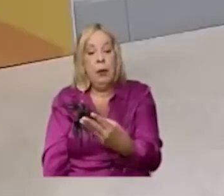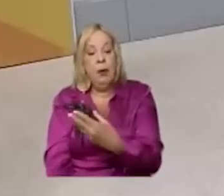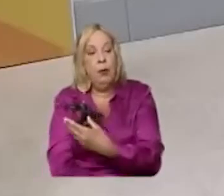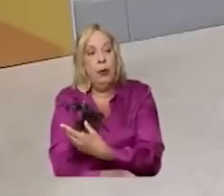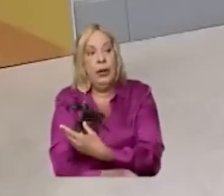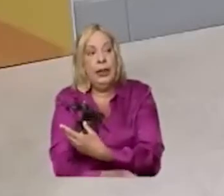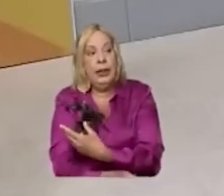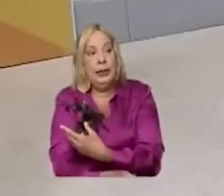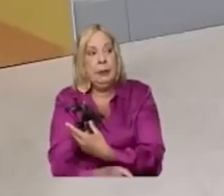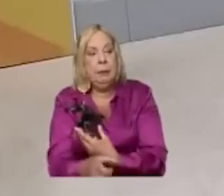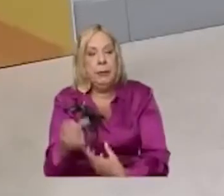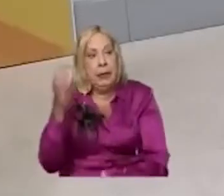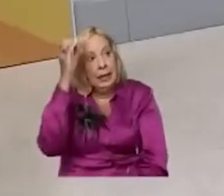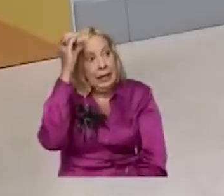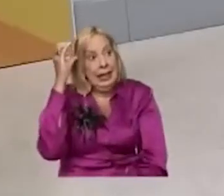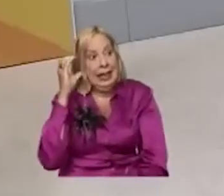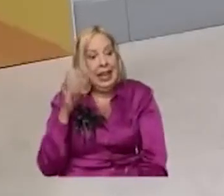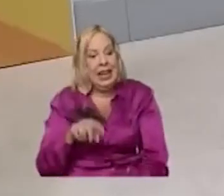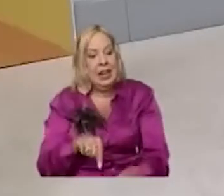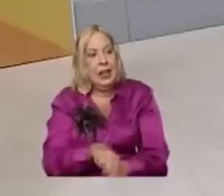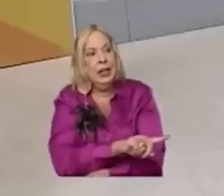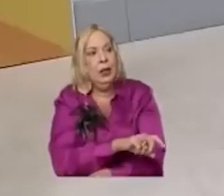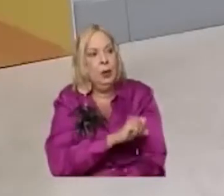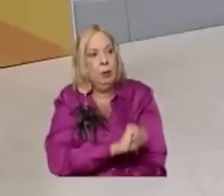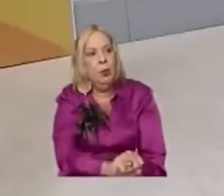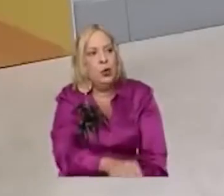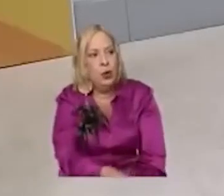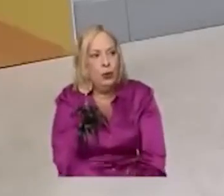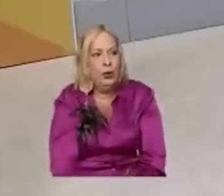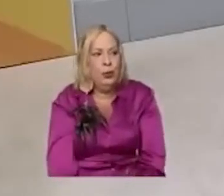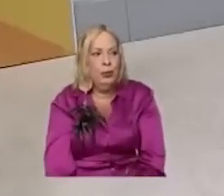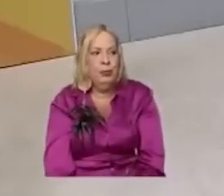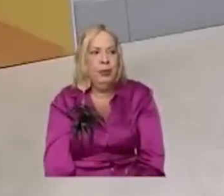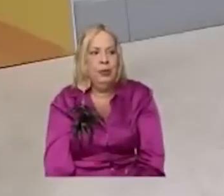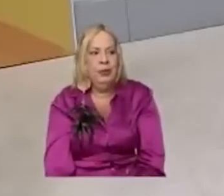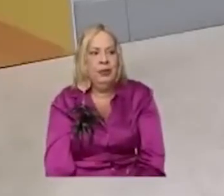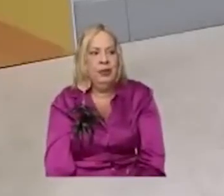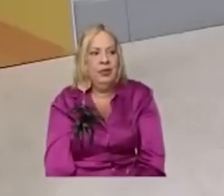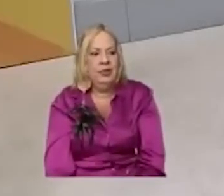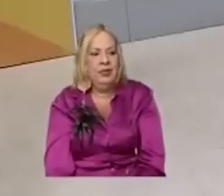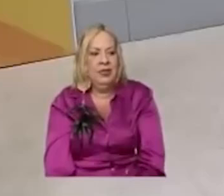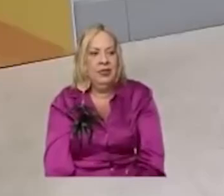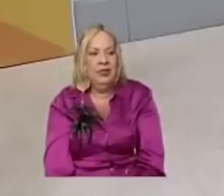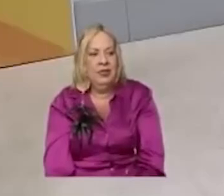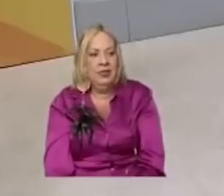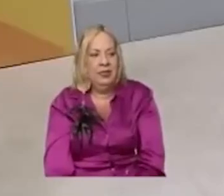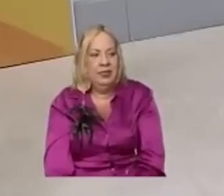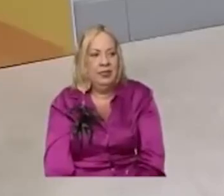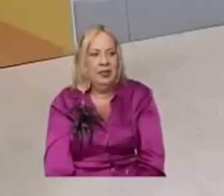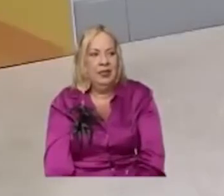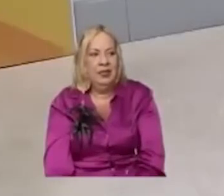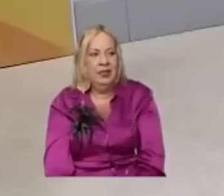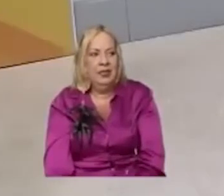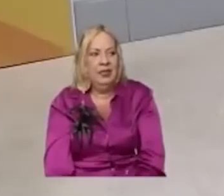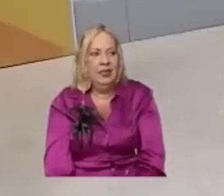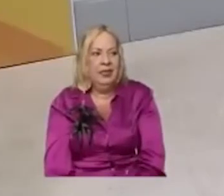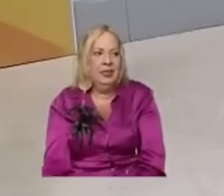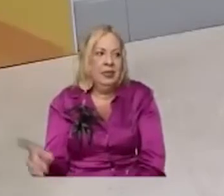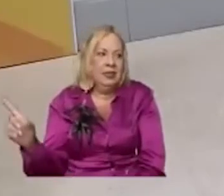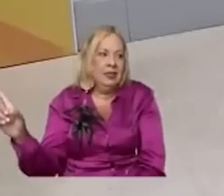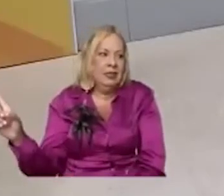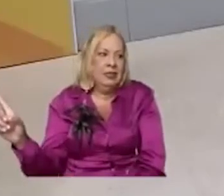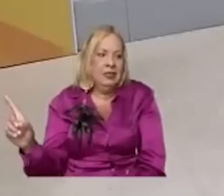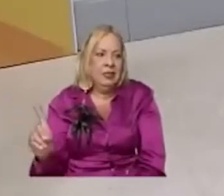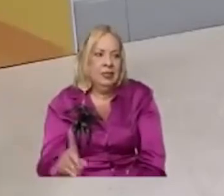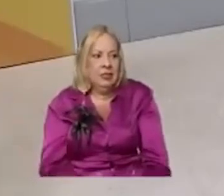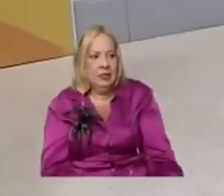24, número 24 subiu, sobe também a de número 19, 19, 19,